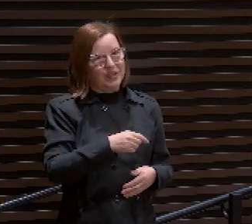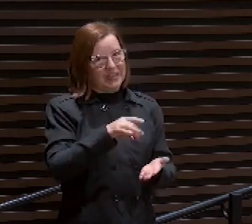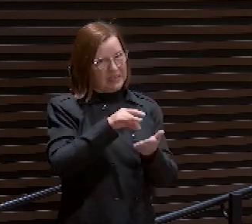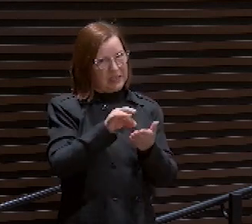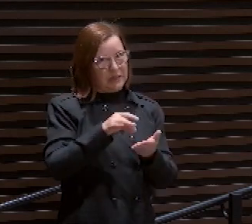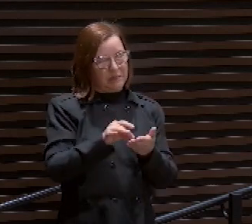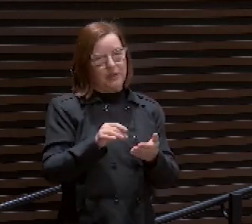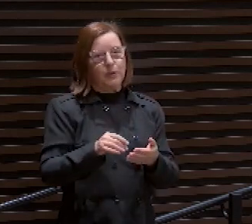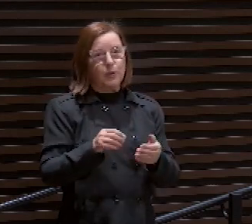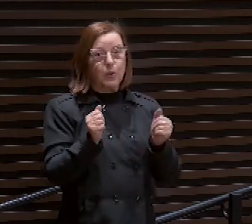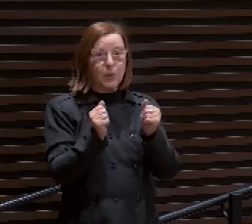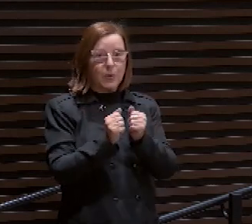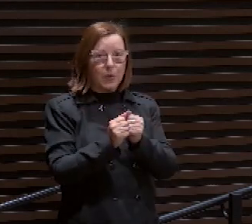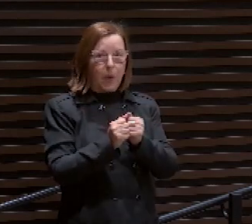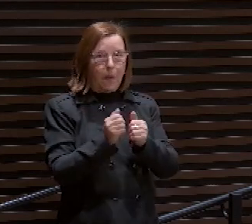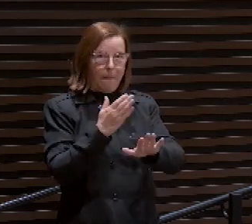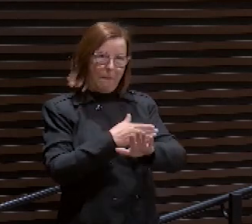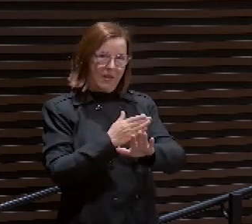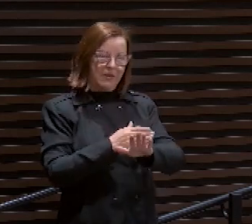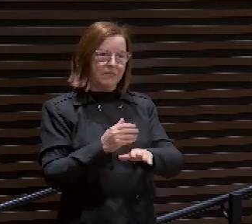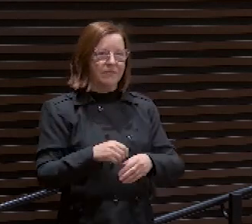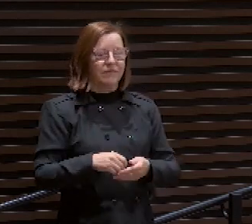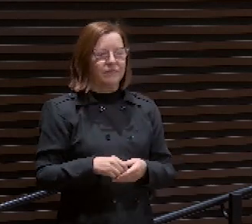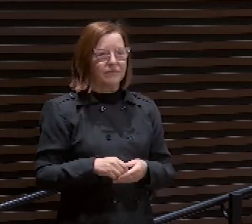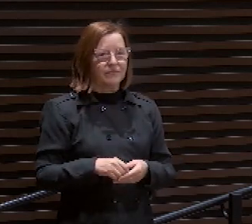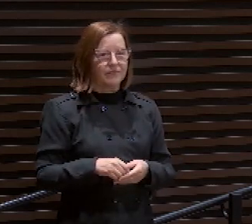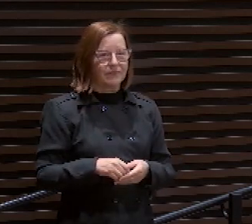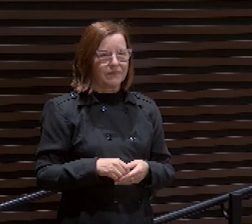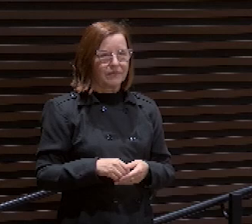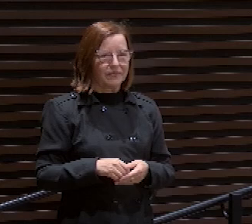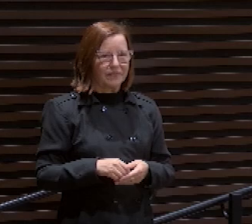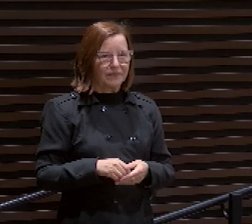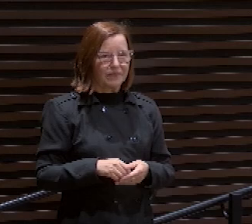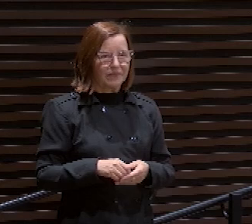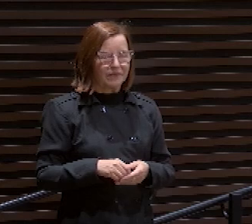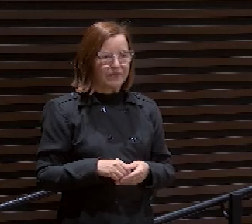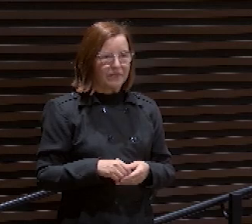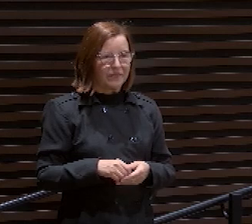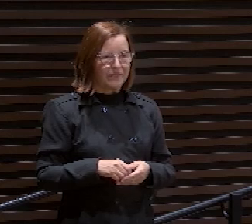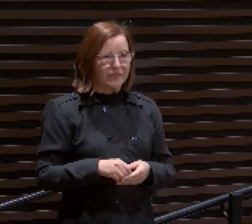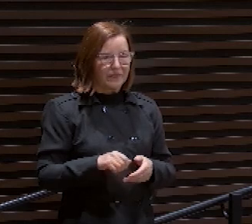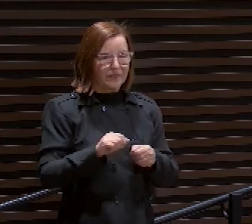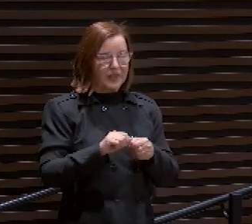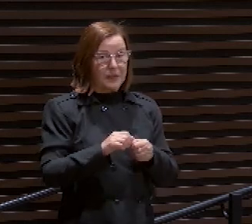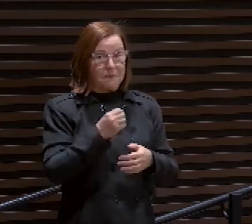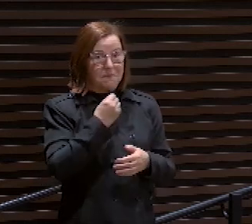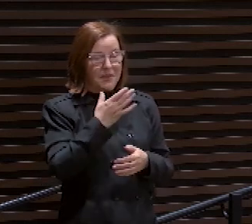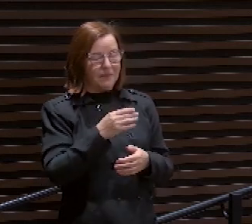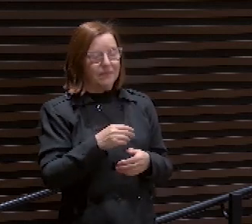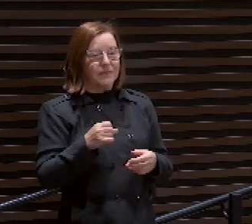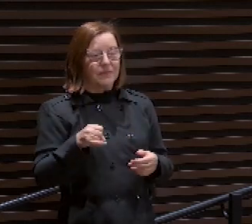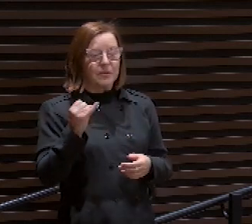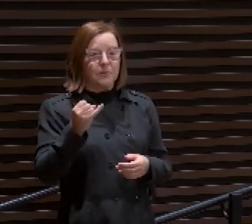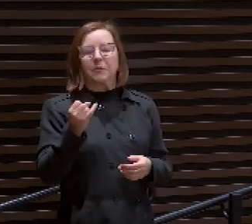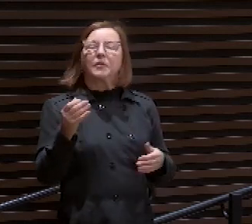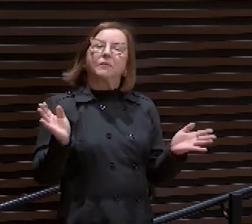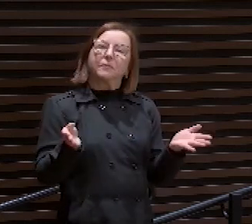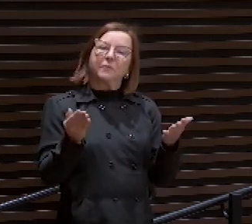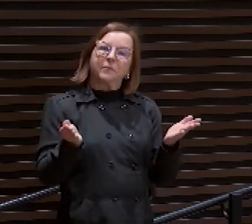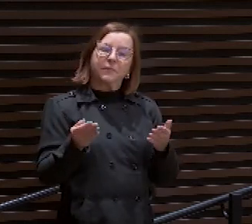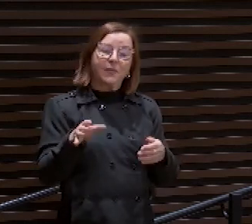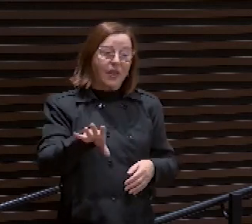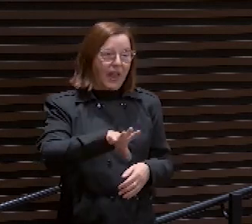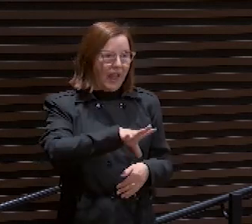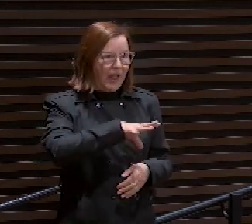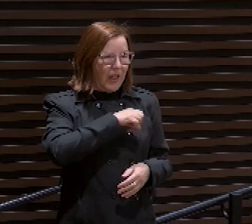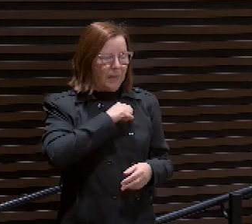uma tolerância, envolve fazer o bem com atitudes. Então aqui é importante a gente ressaltar que o amor